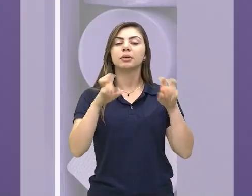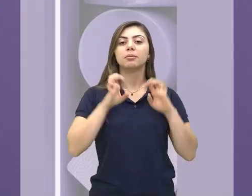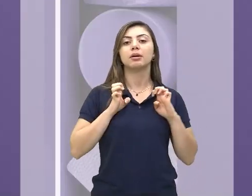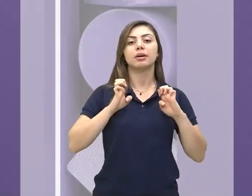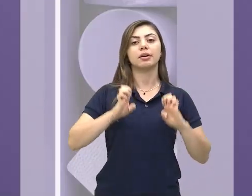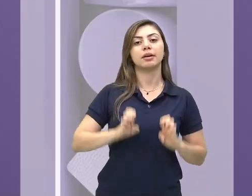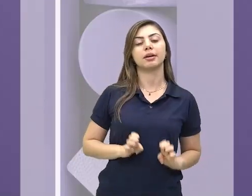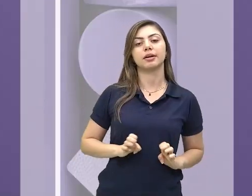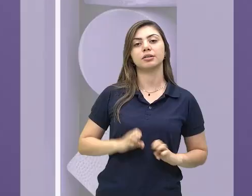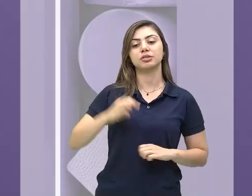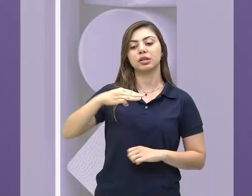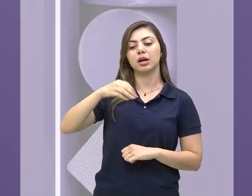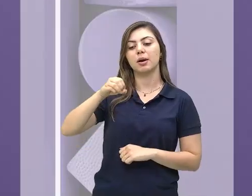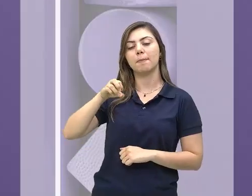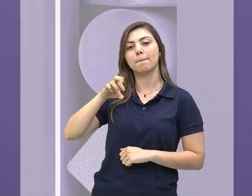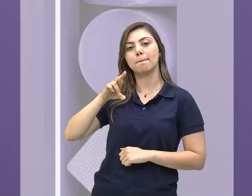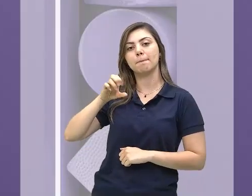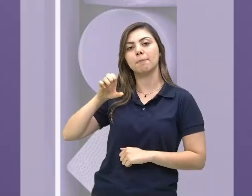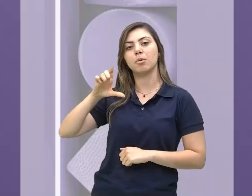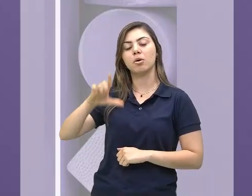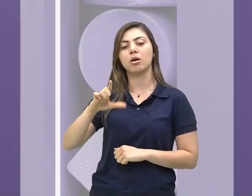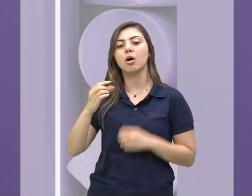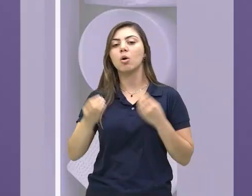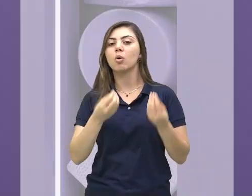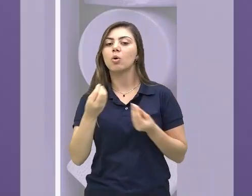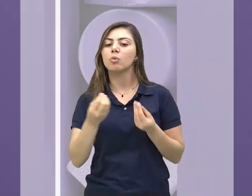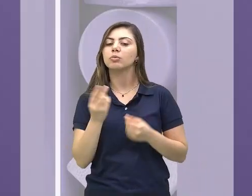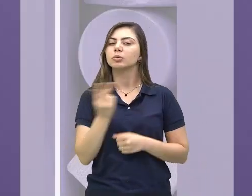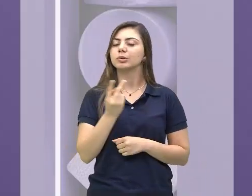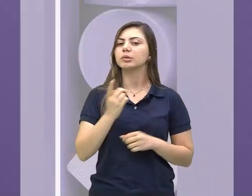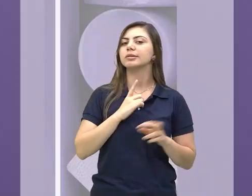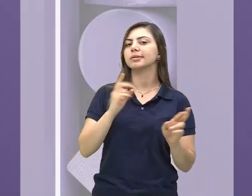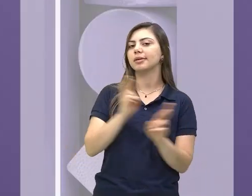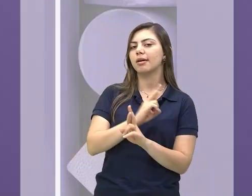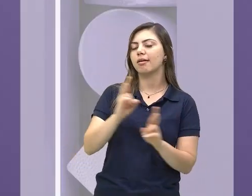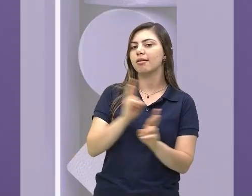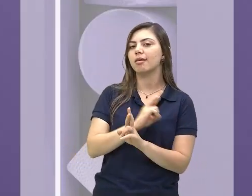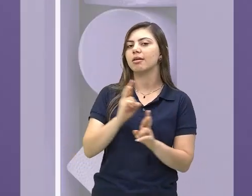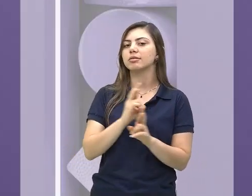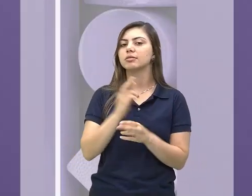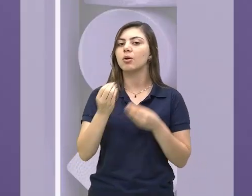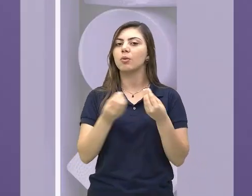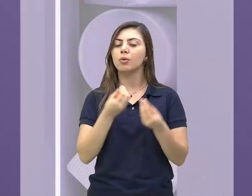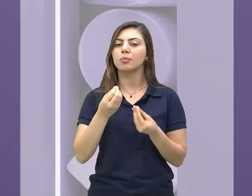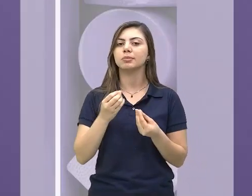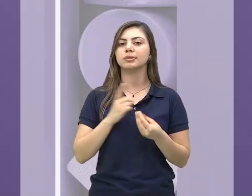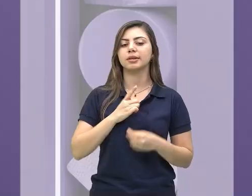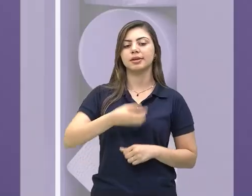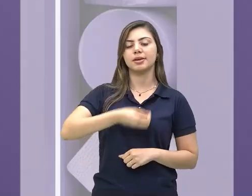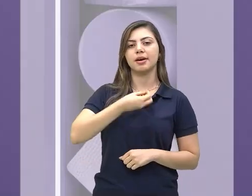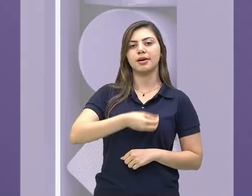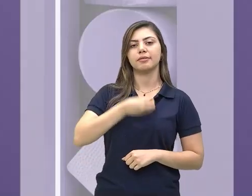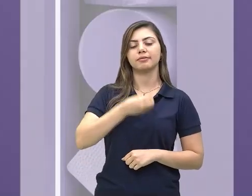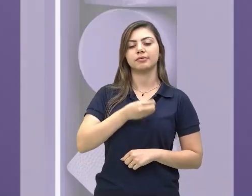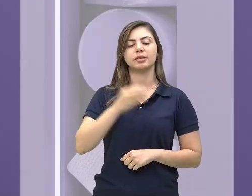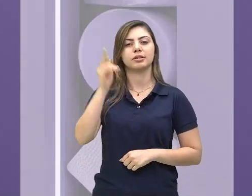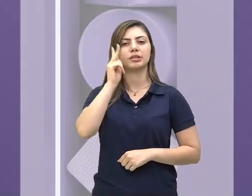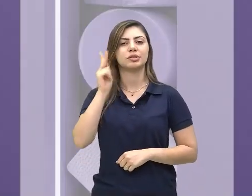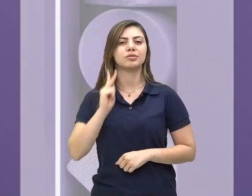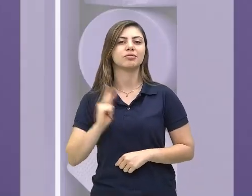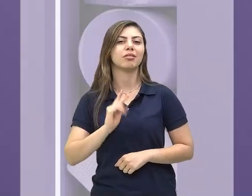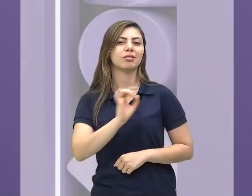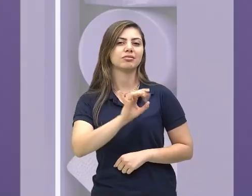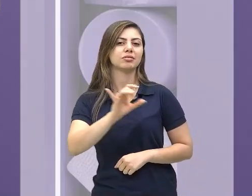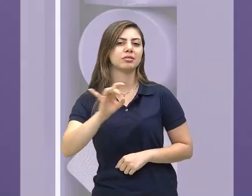e pensar que tanto ética e moral tem tudo a ver com essa dimensão do quê? Da vida, do chão da nossa história.